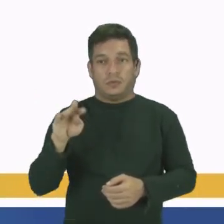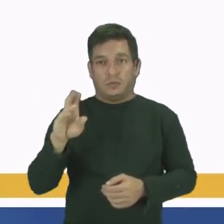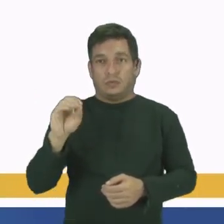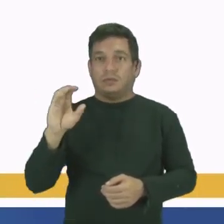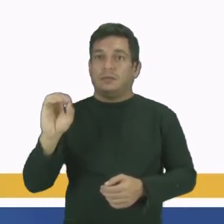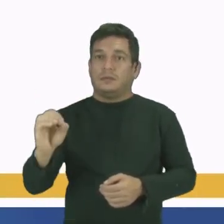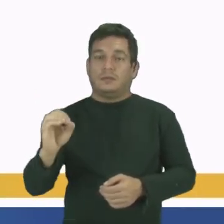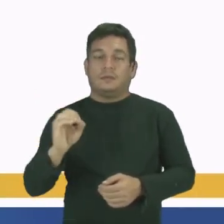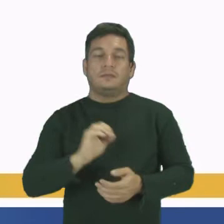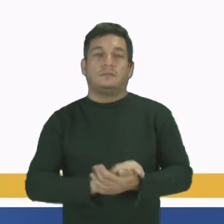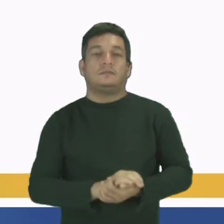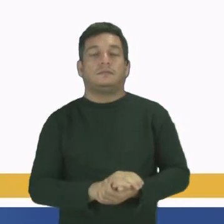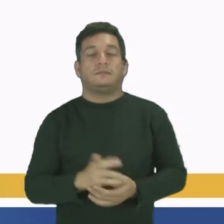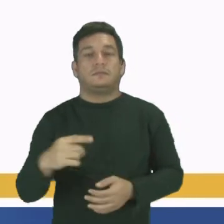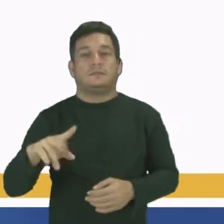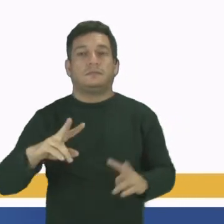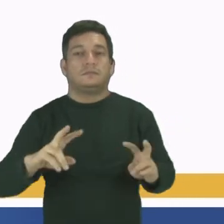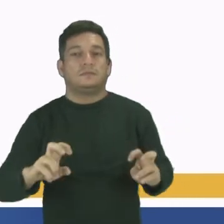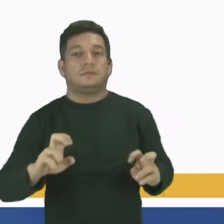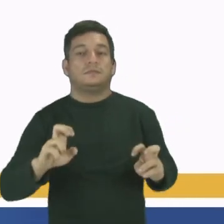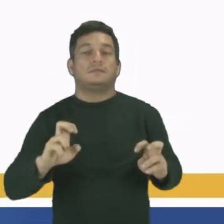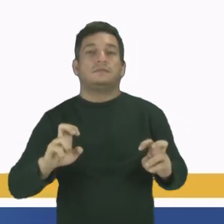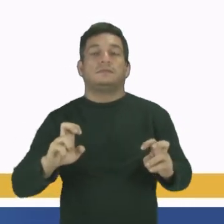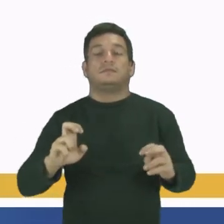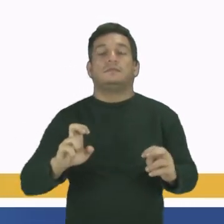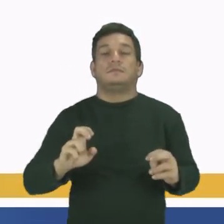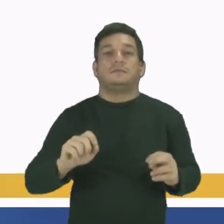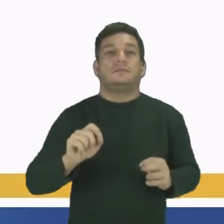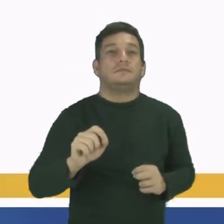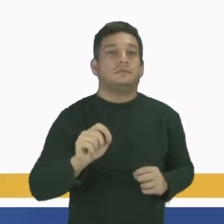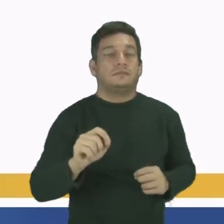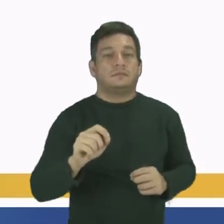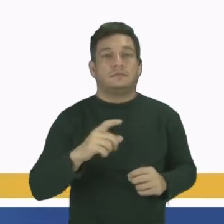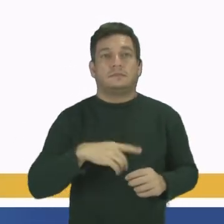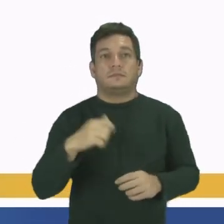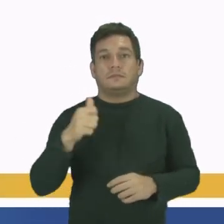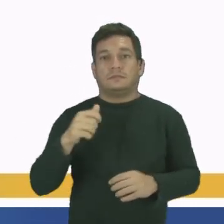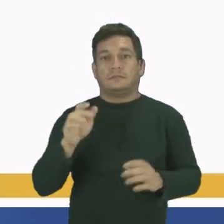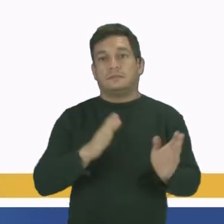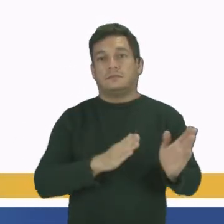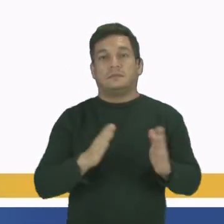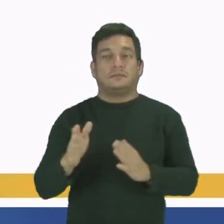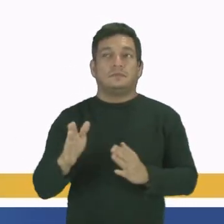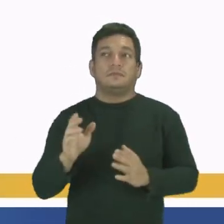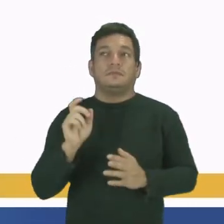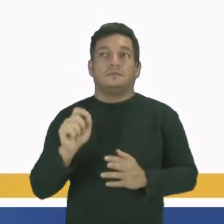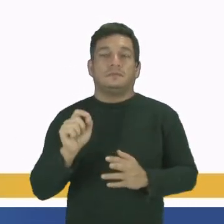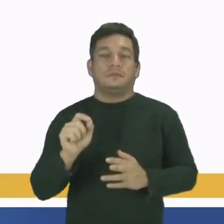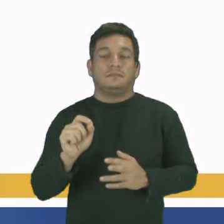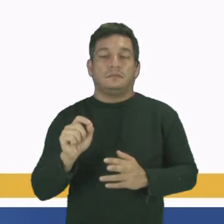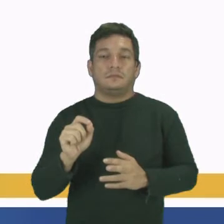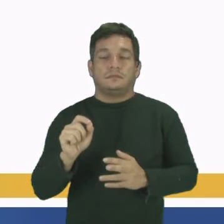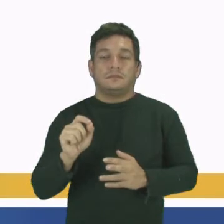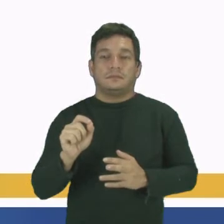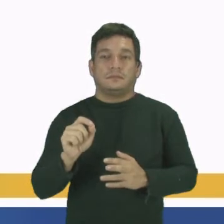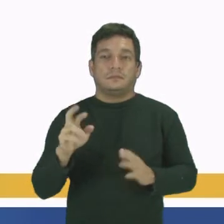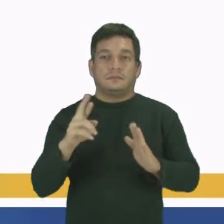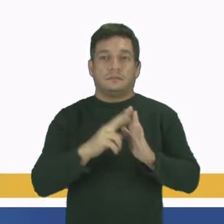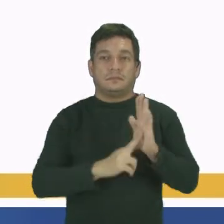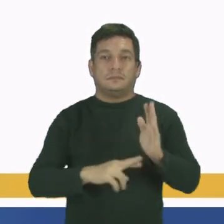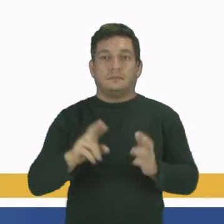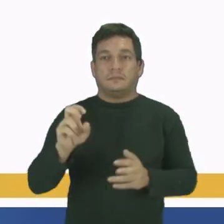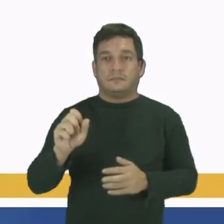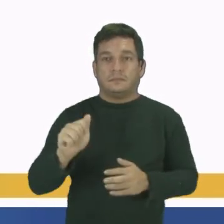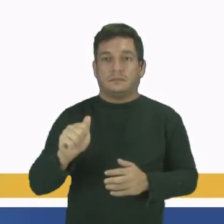0. Então, observe que nessa primeira fase da regra de